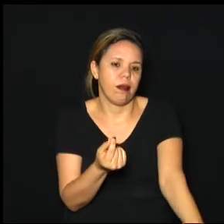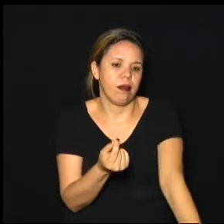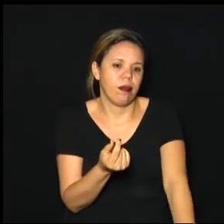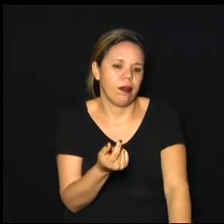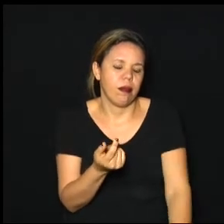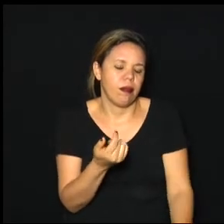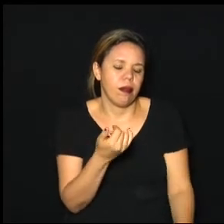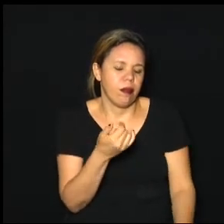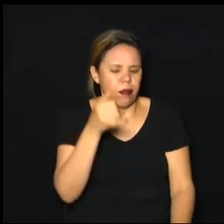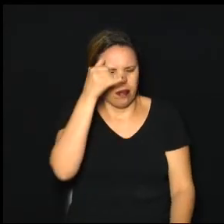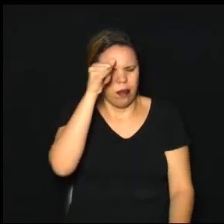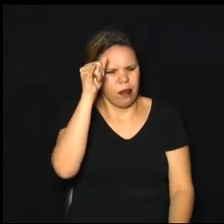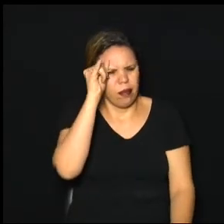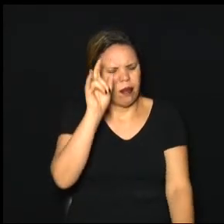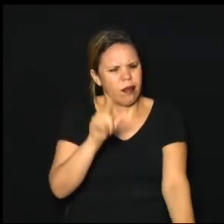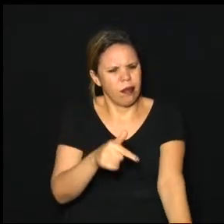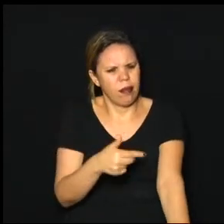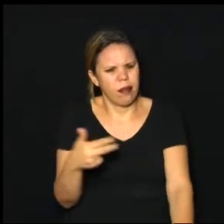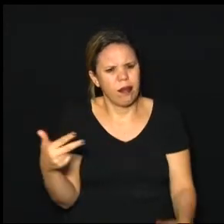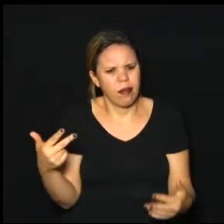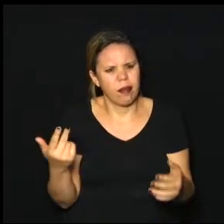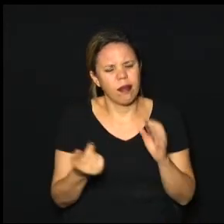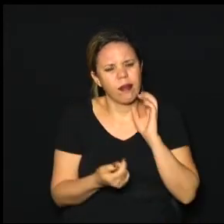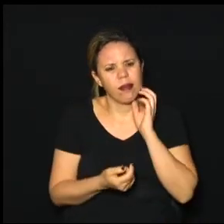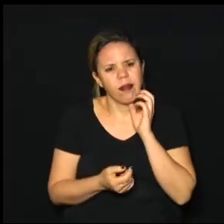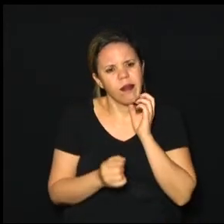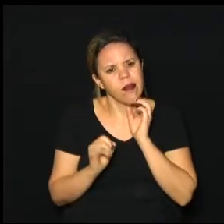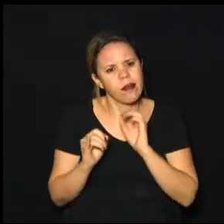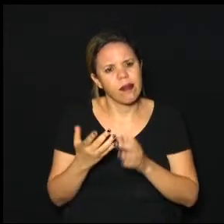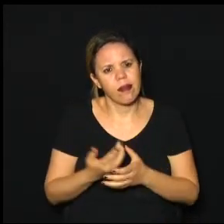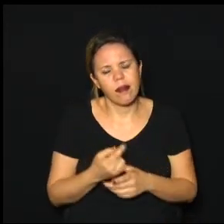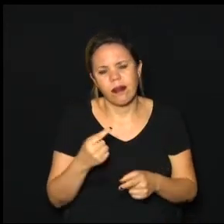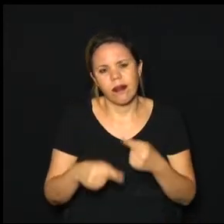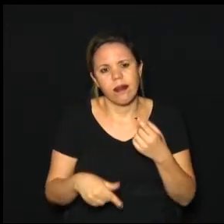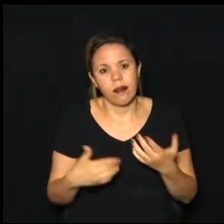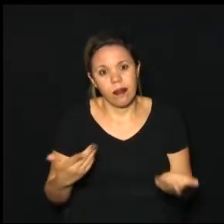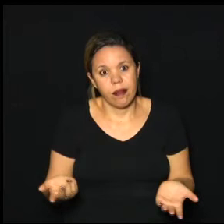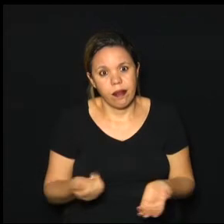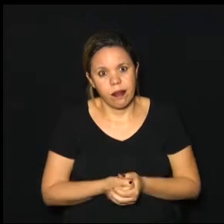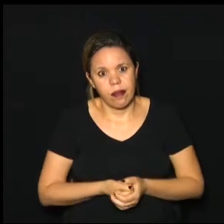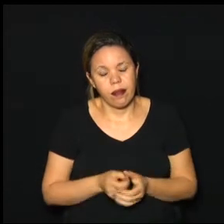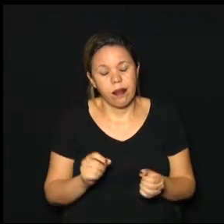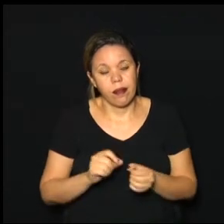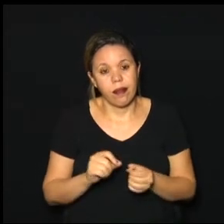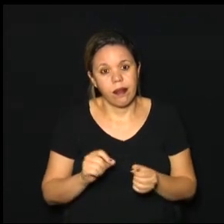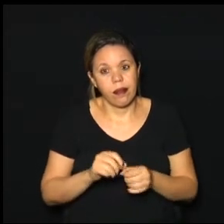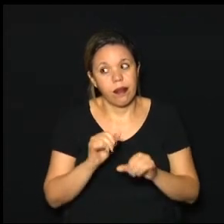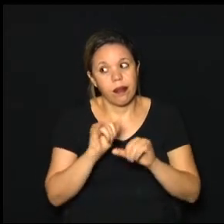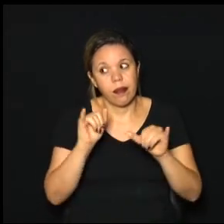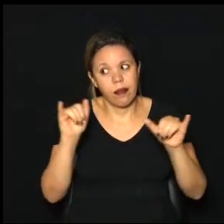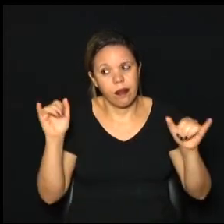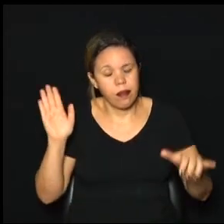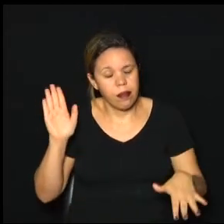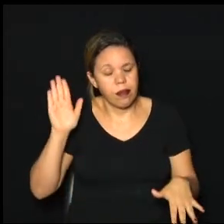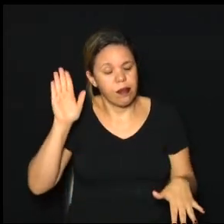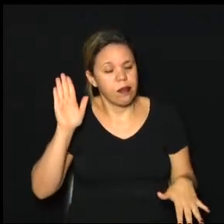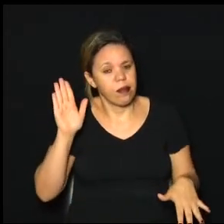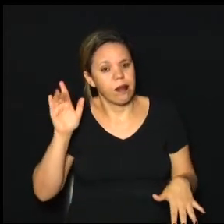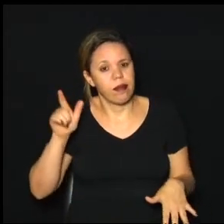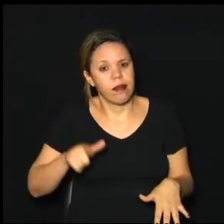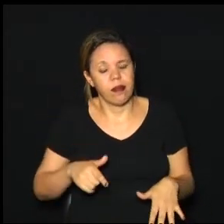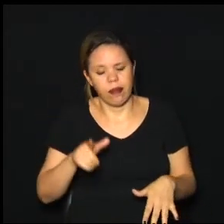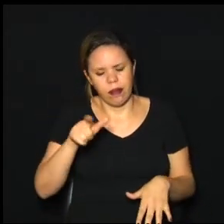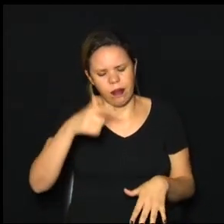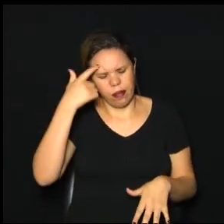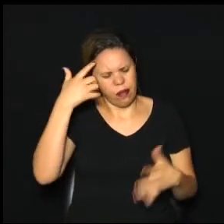é para evitar esse tipo de situação que se proíbe, então, que se faça propaganda de modo que a